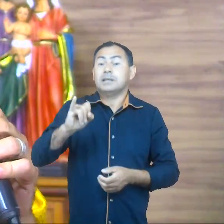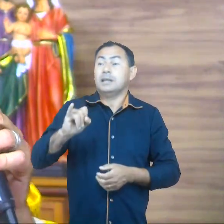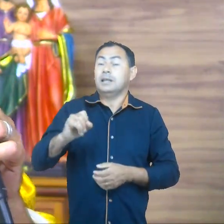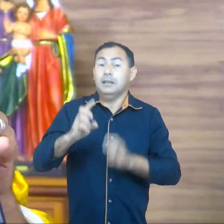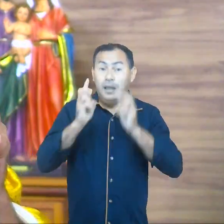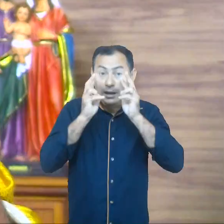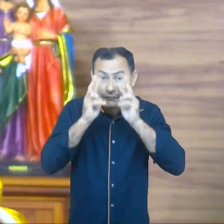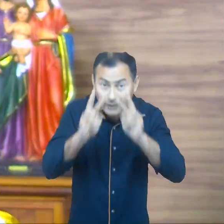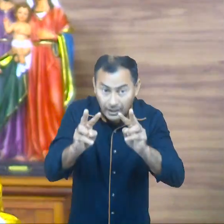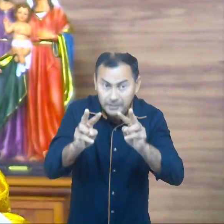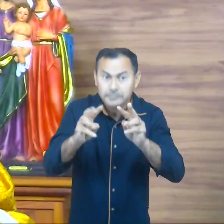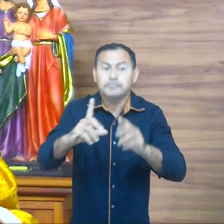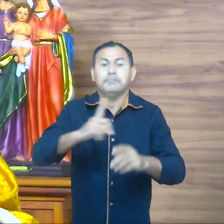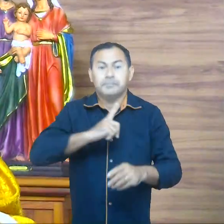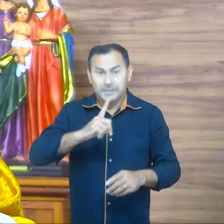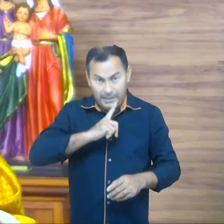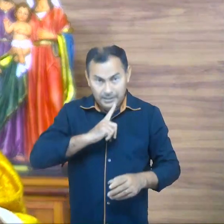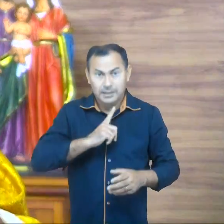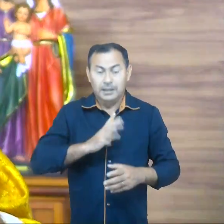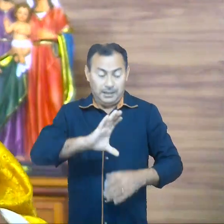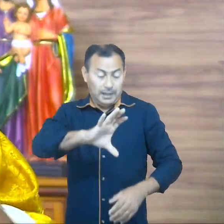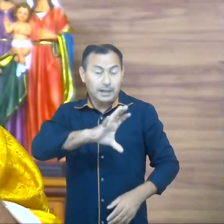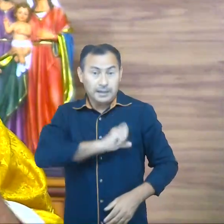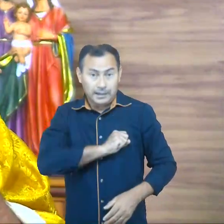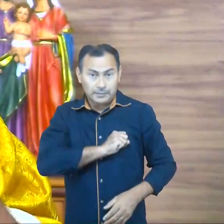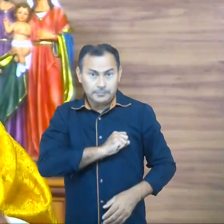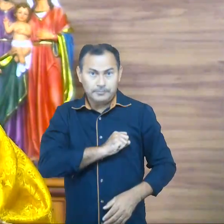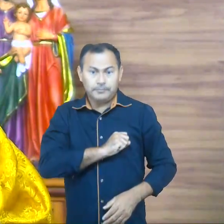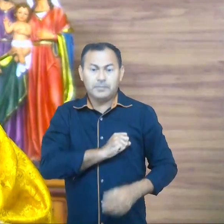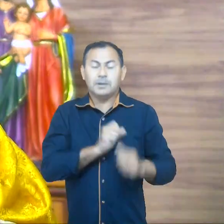vê que ele tem que ter caridade